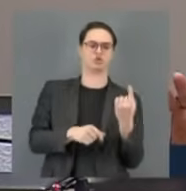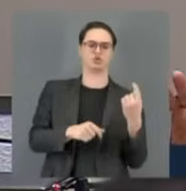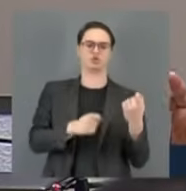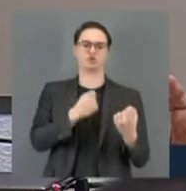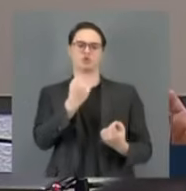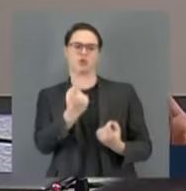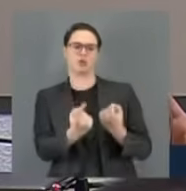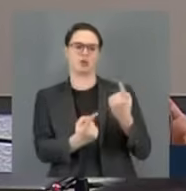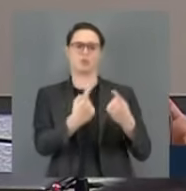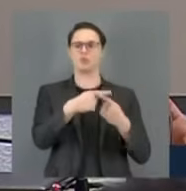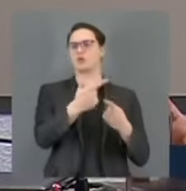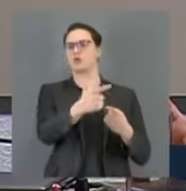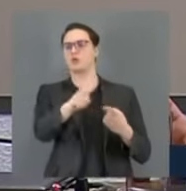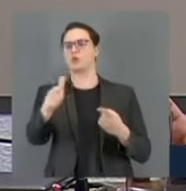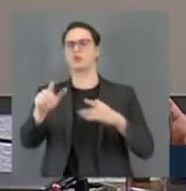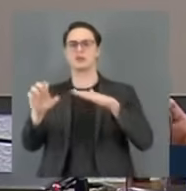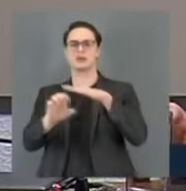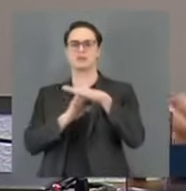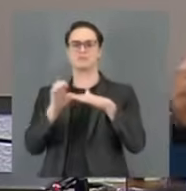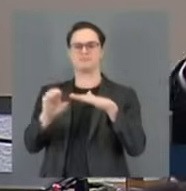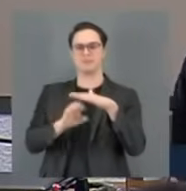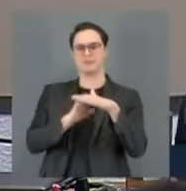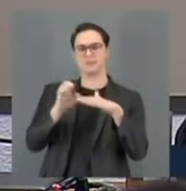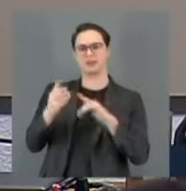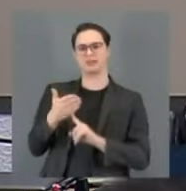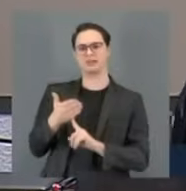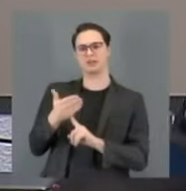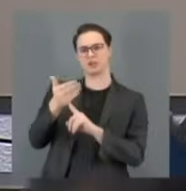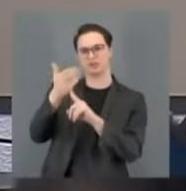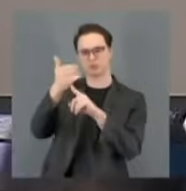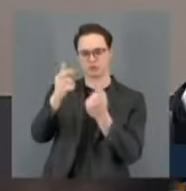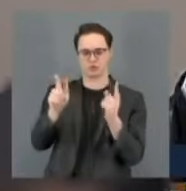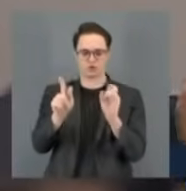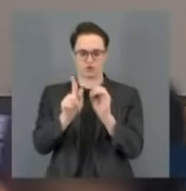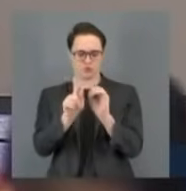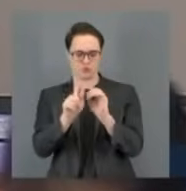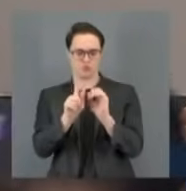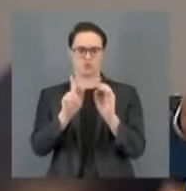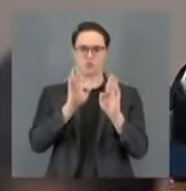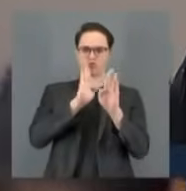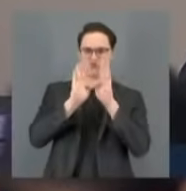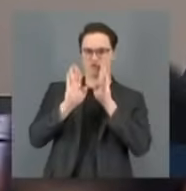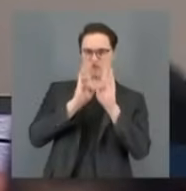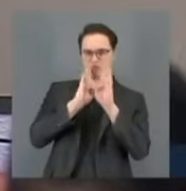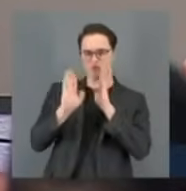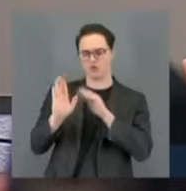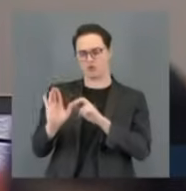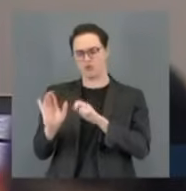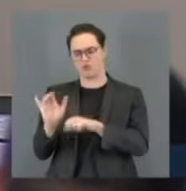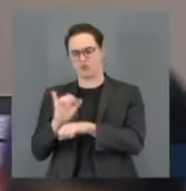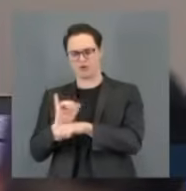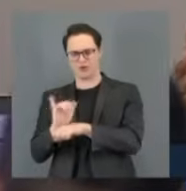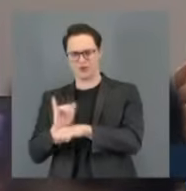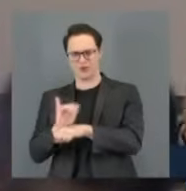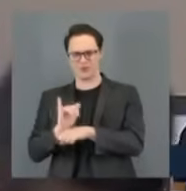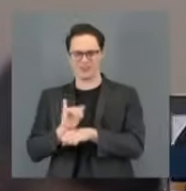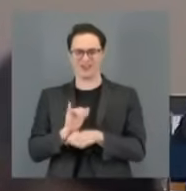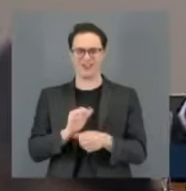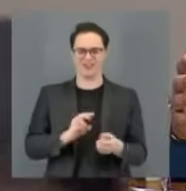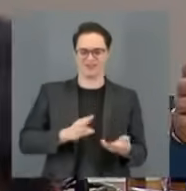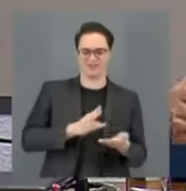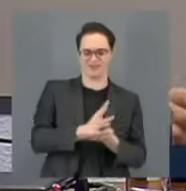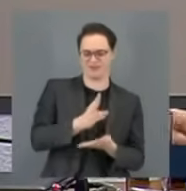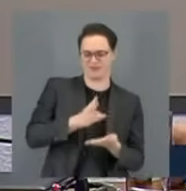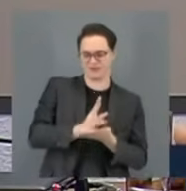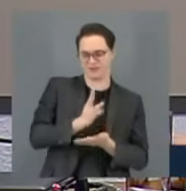as outras grandes empresas de tecnologia, Google, Facebook, Uber, WhatsApp, Instagram, que